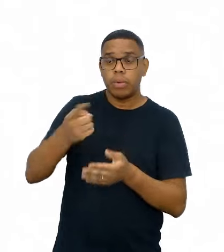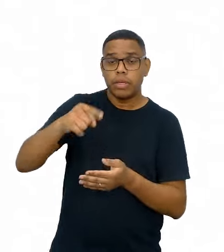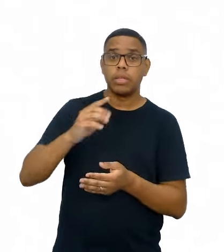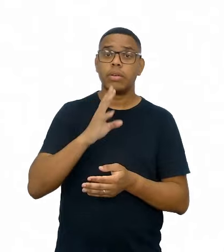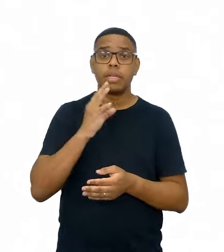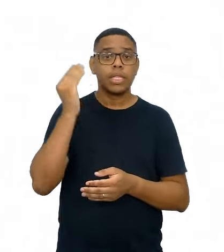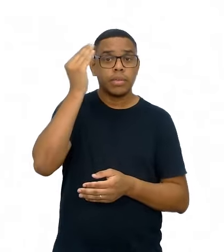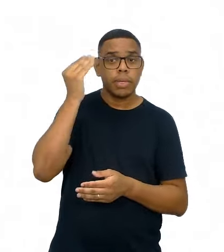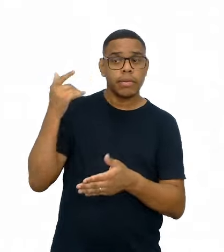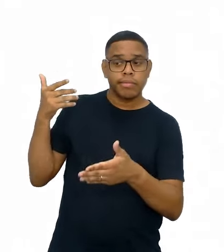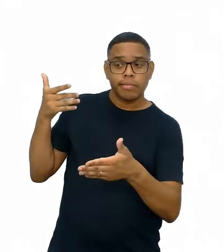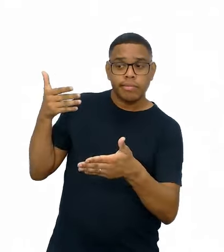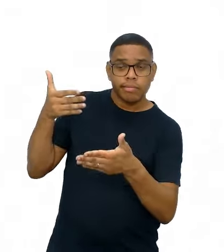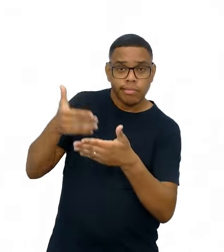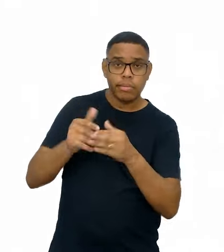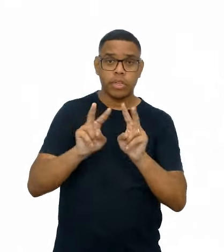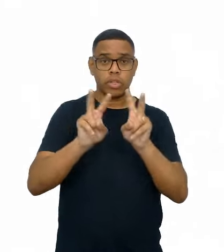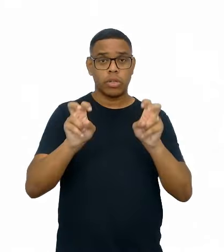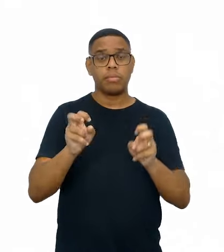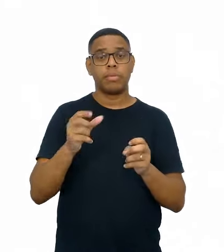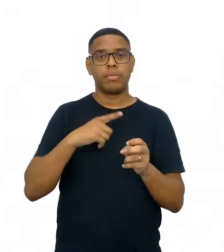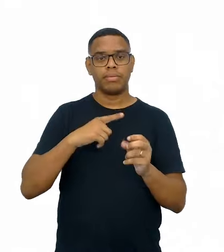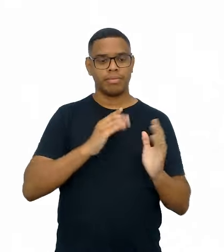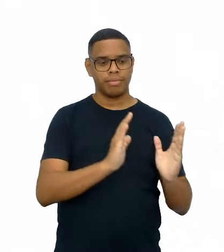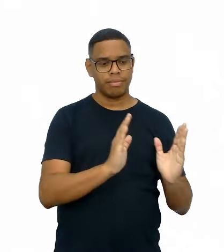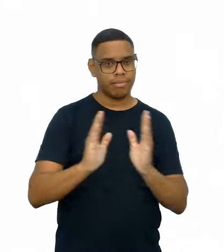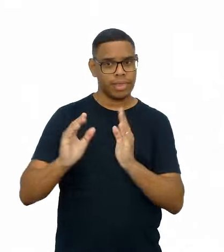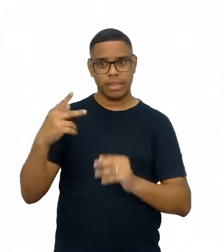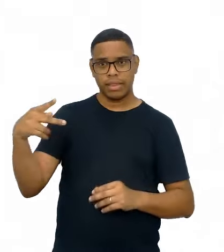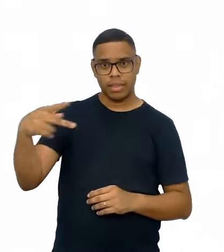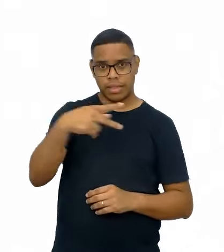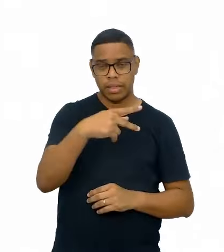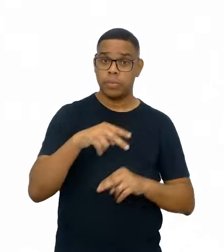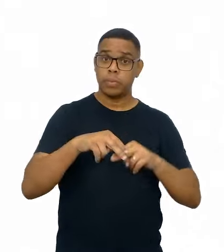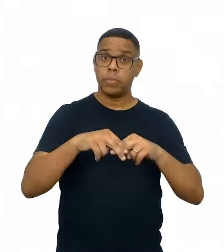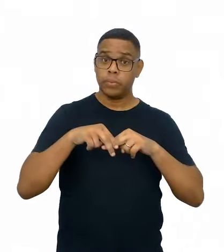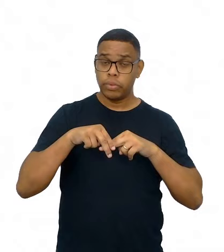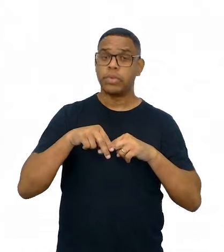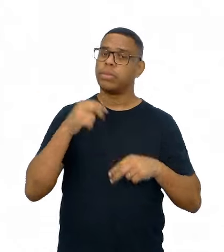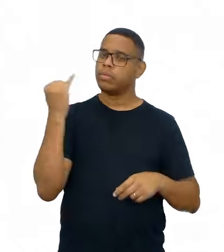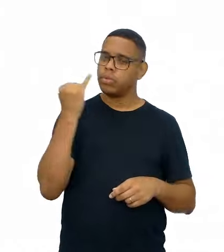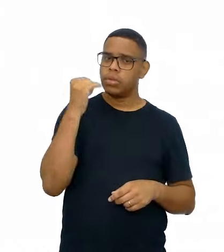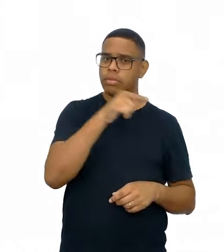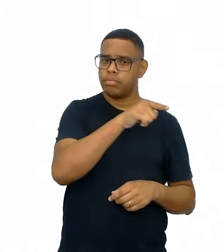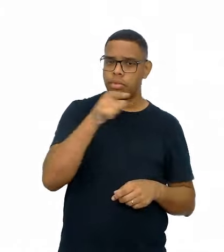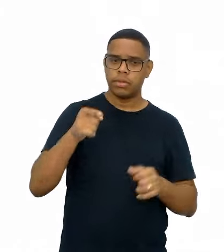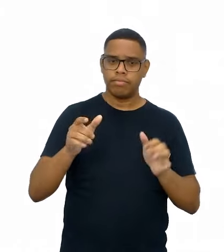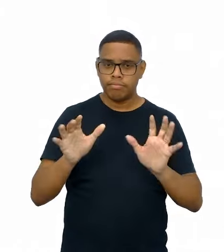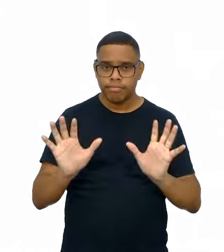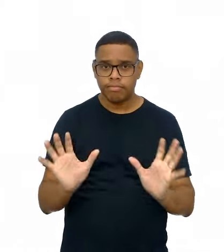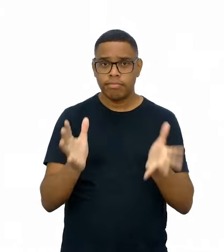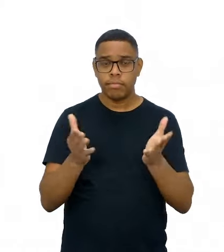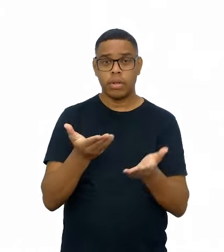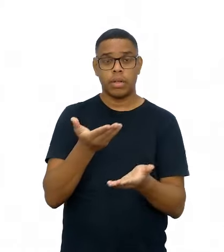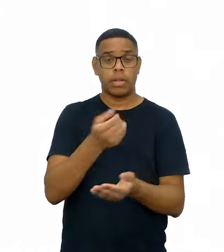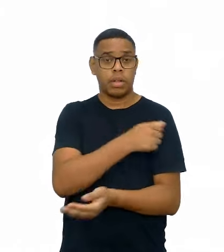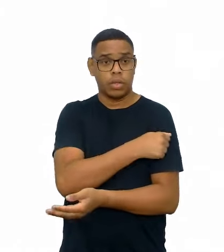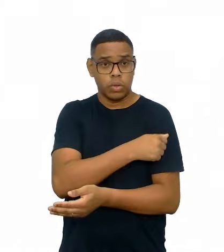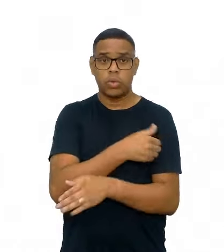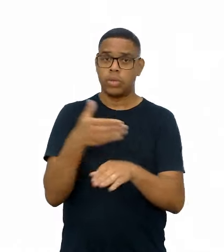vocês incentivem os estudantes a participar da roda de conversa, da atividade 2, bem